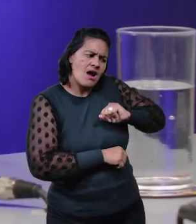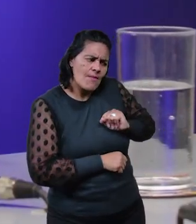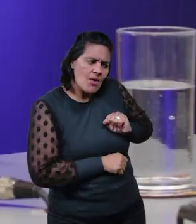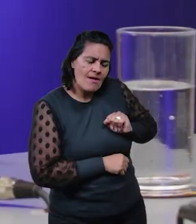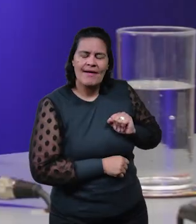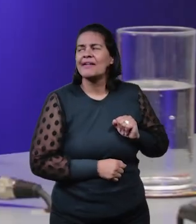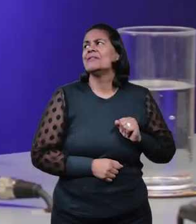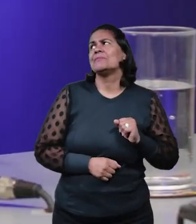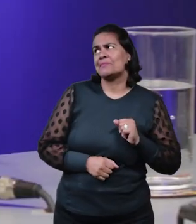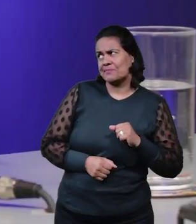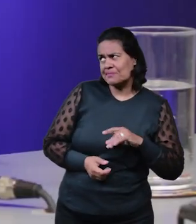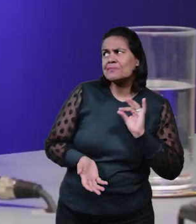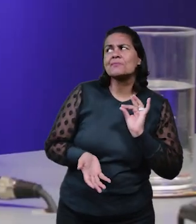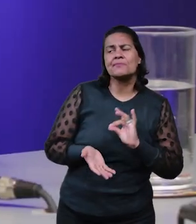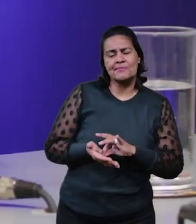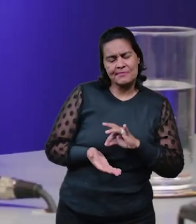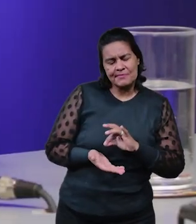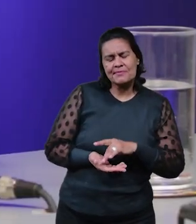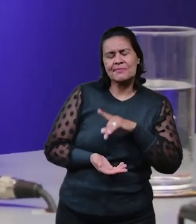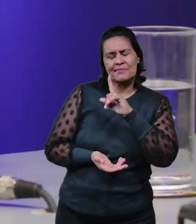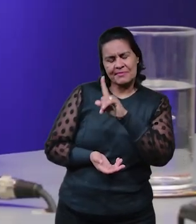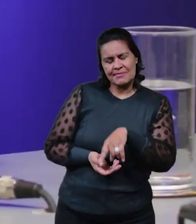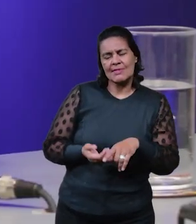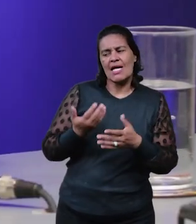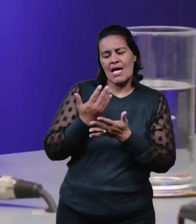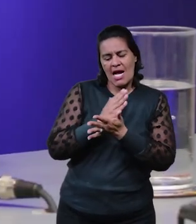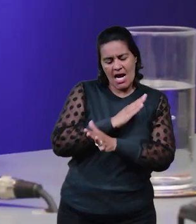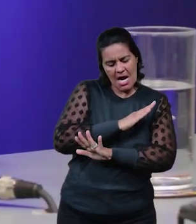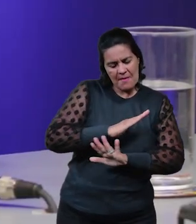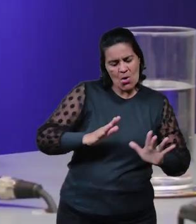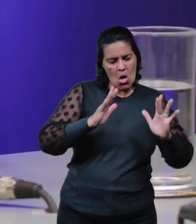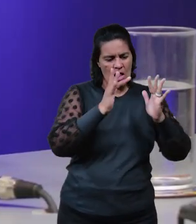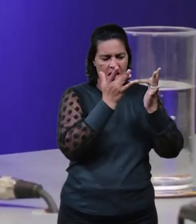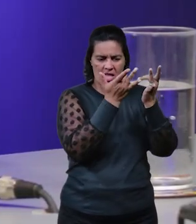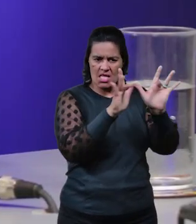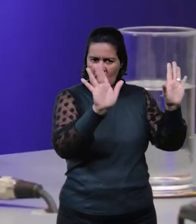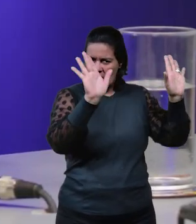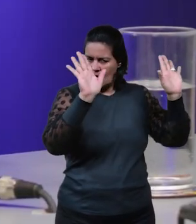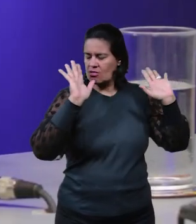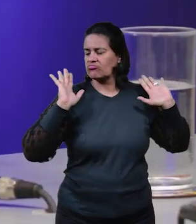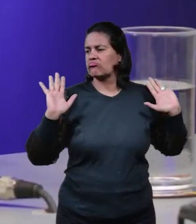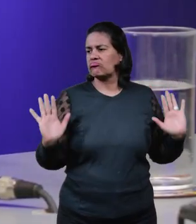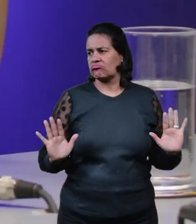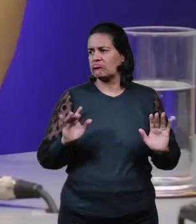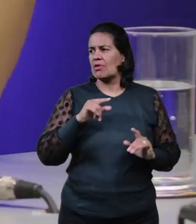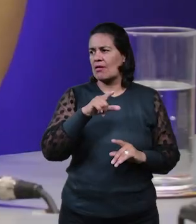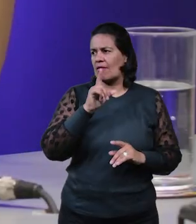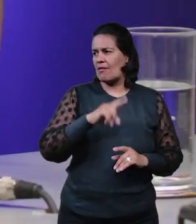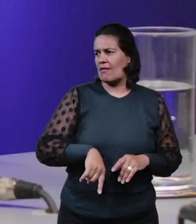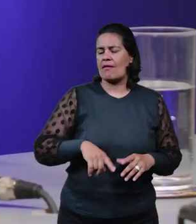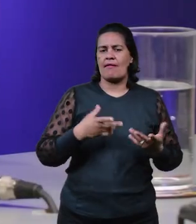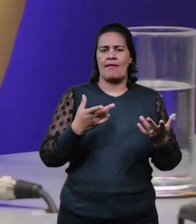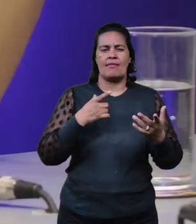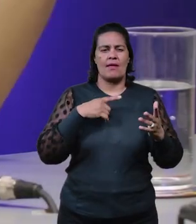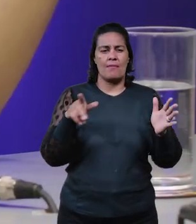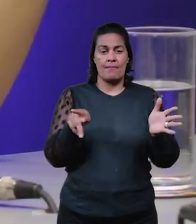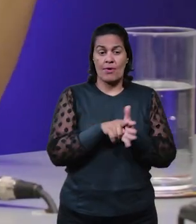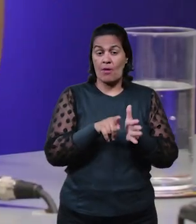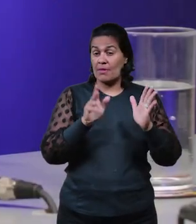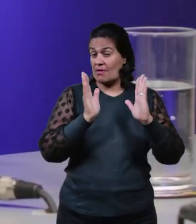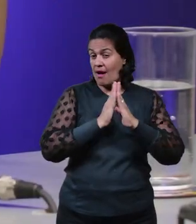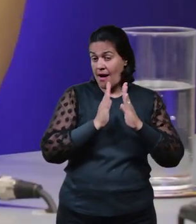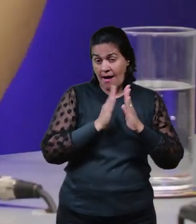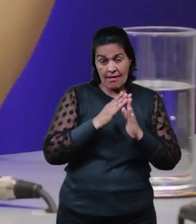mudou. Ela saiu desse Saiu. relacionamento, Cara, coisa boa, cara. terminou com ele pra você ver, tipo assim, ela era dona da casa onde ela morava, ela que